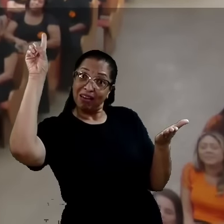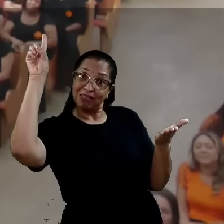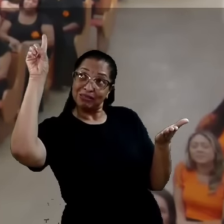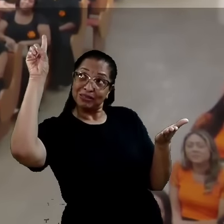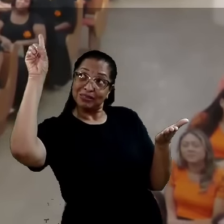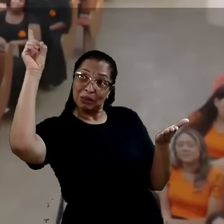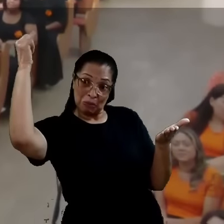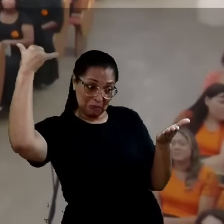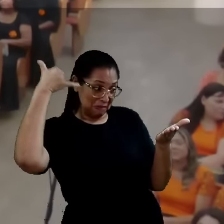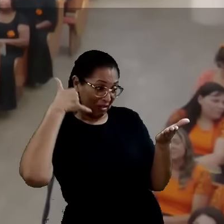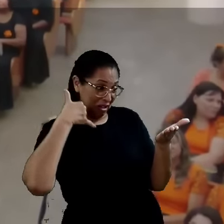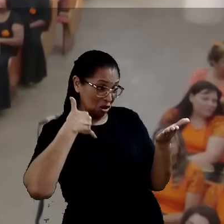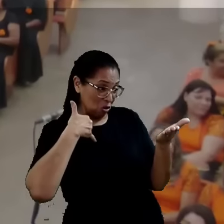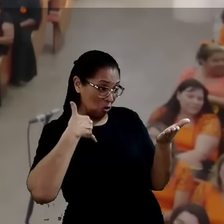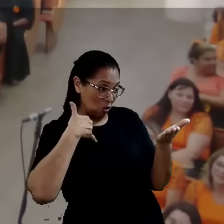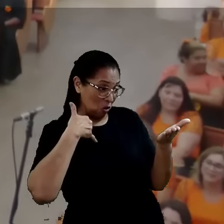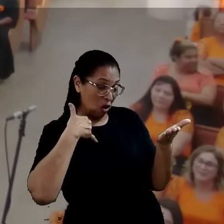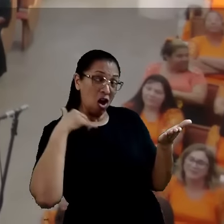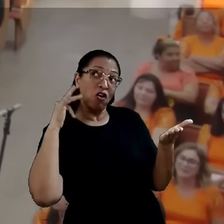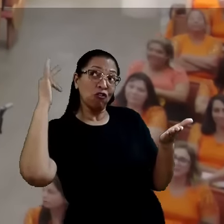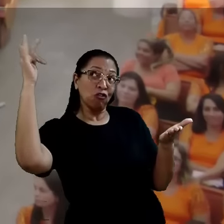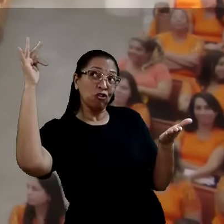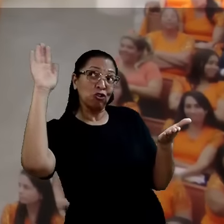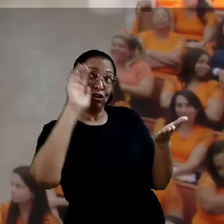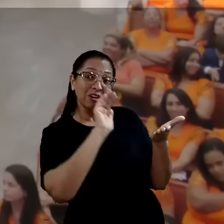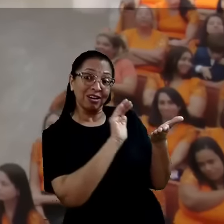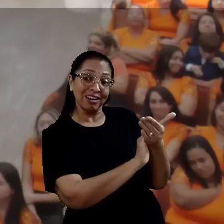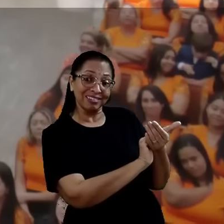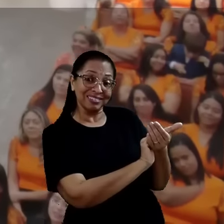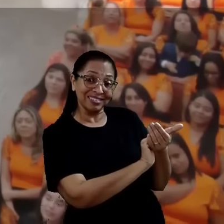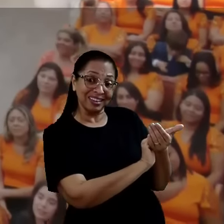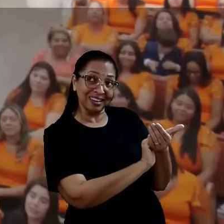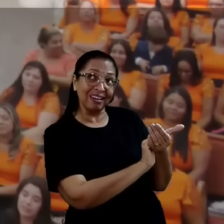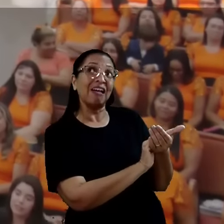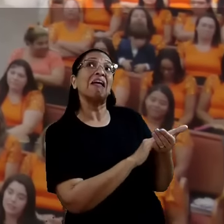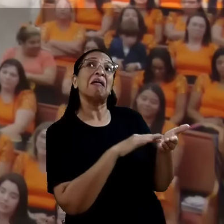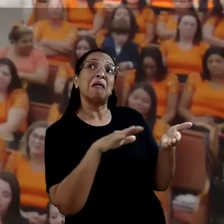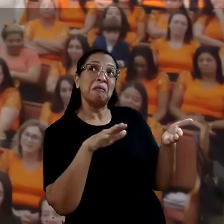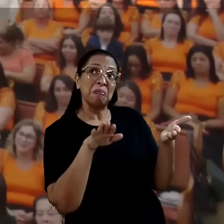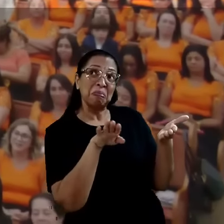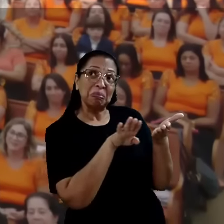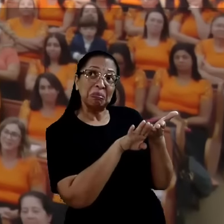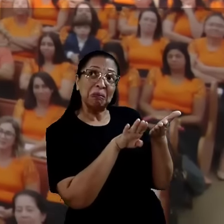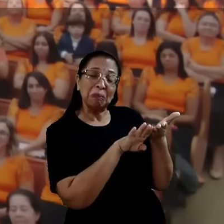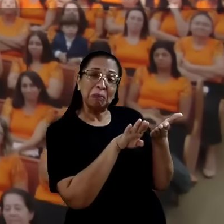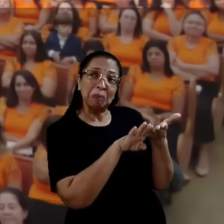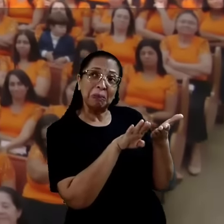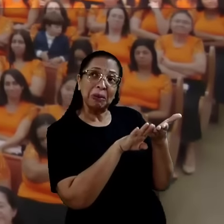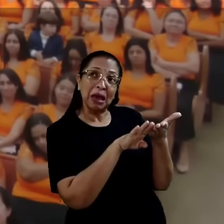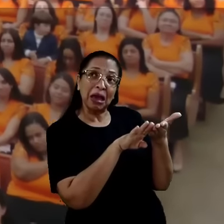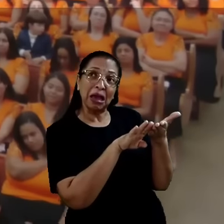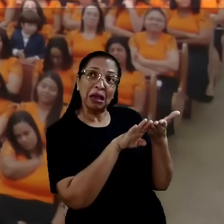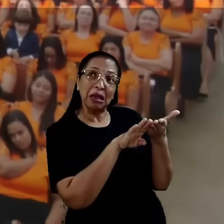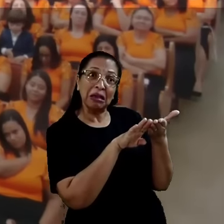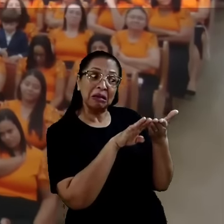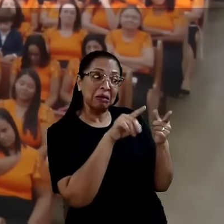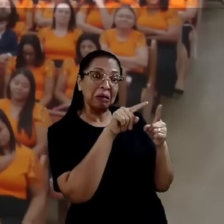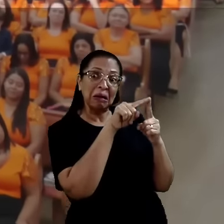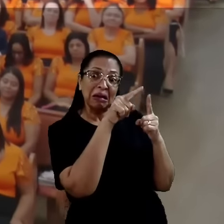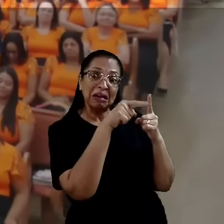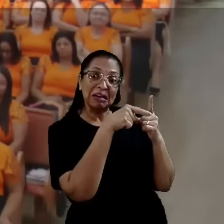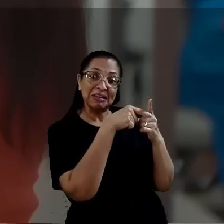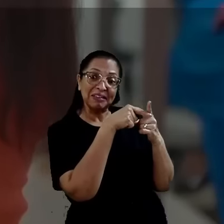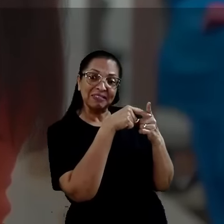deu aqui eu estava grávida de um dos meninos Olha o nome dos meus filhos